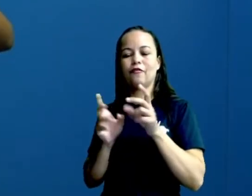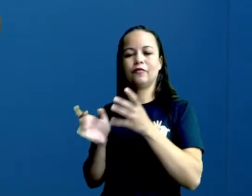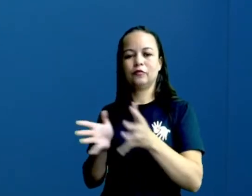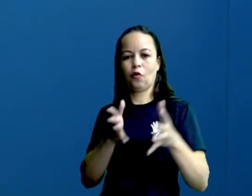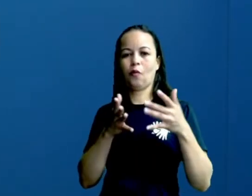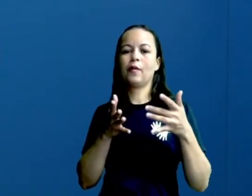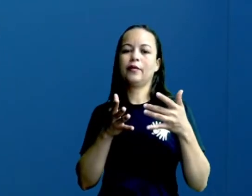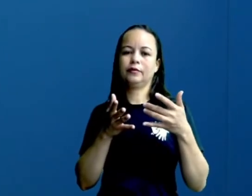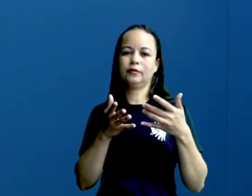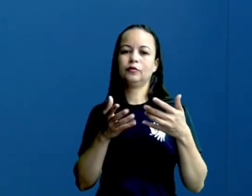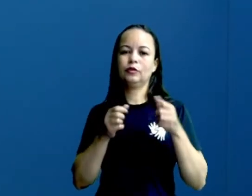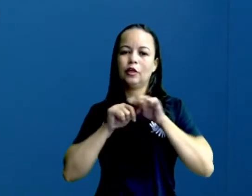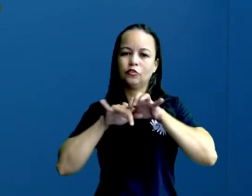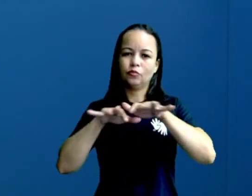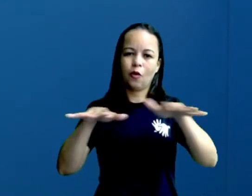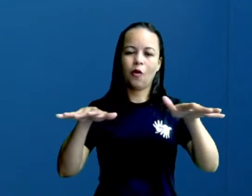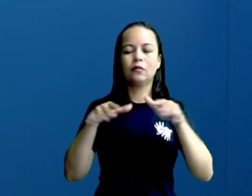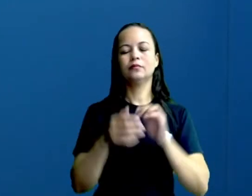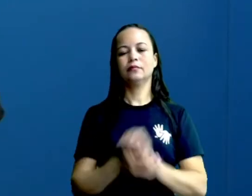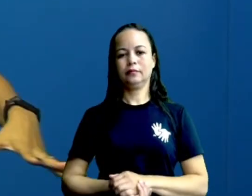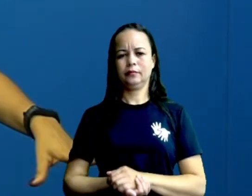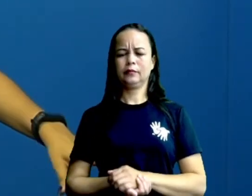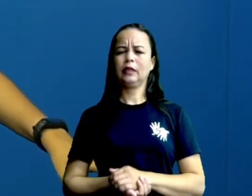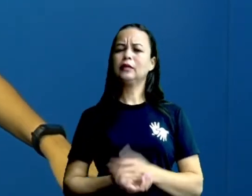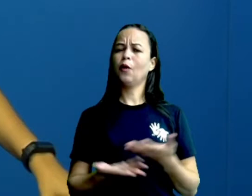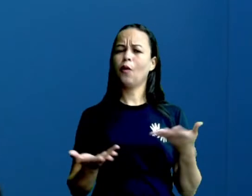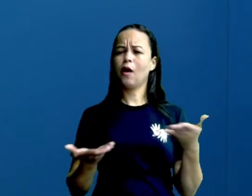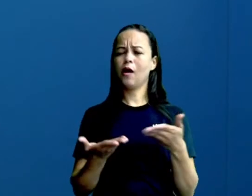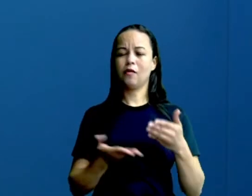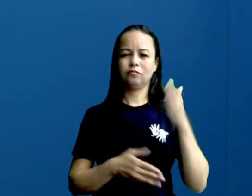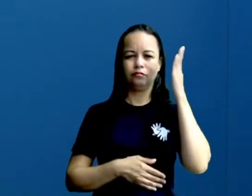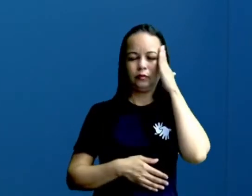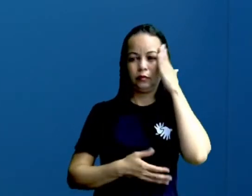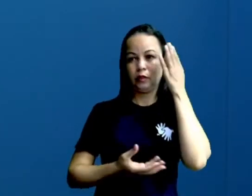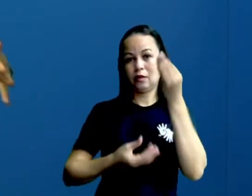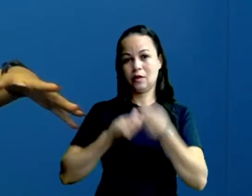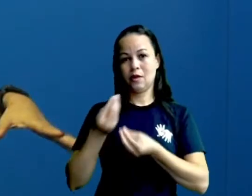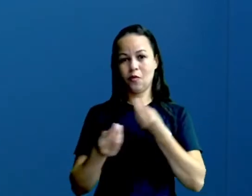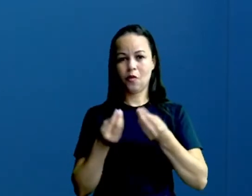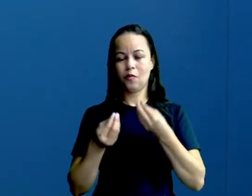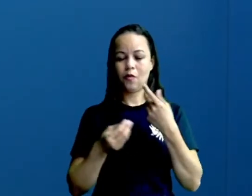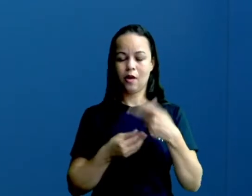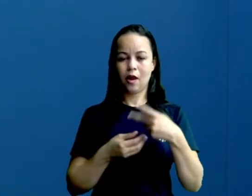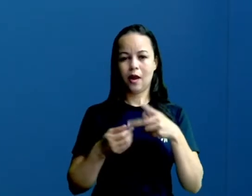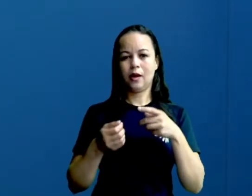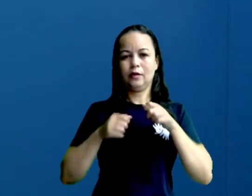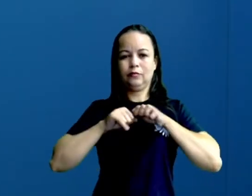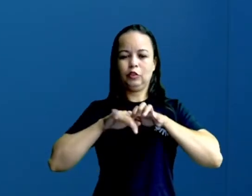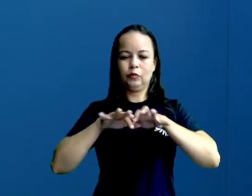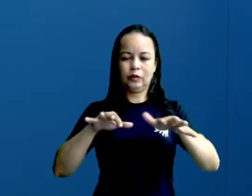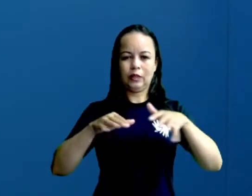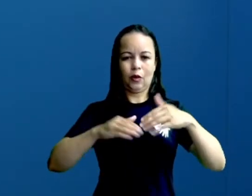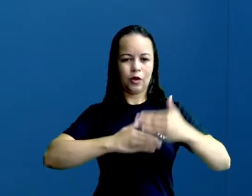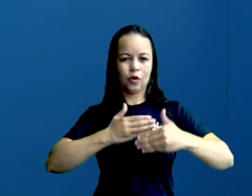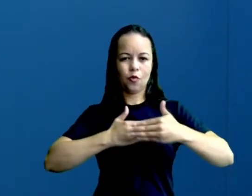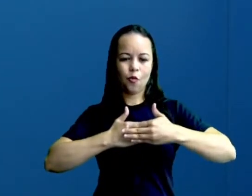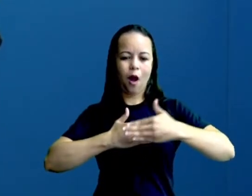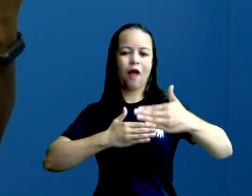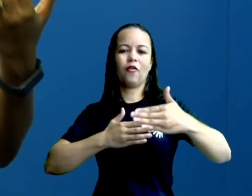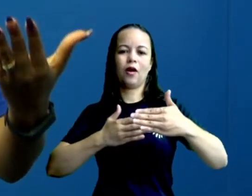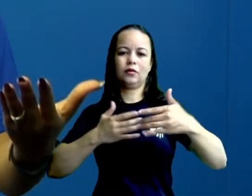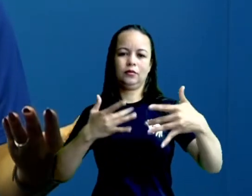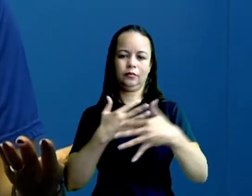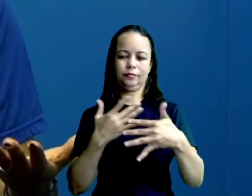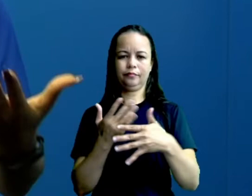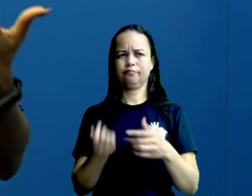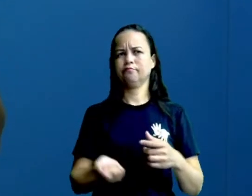Então, vamos entender direitinho como era essa exploração e esse avanço do comércio. Como era? Eu tinha